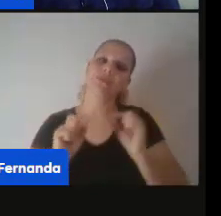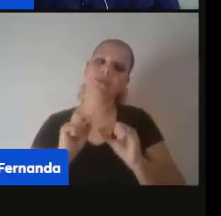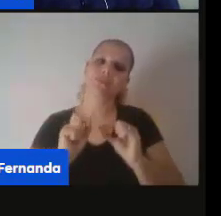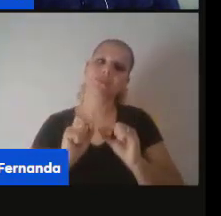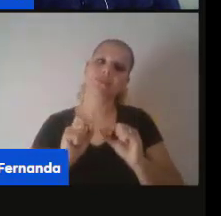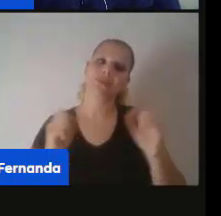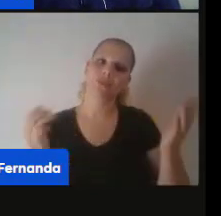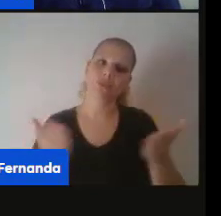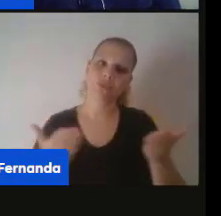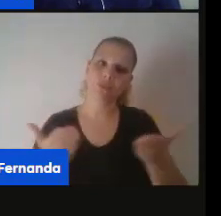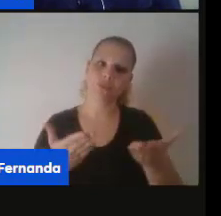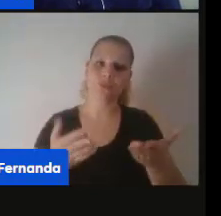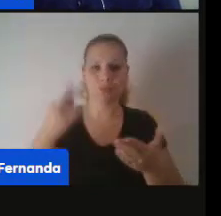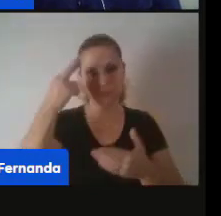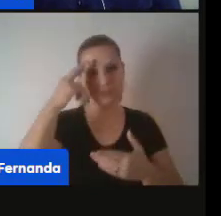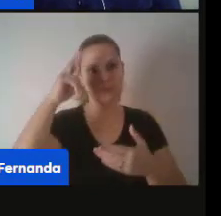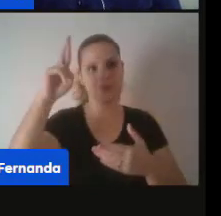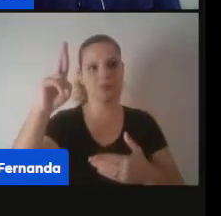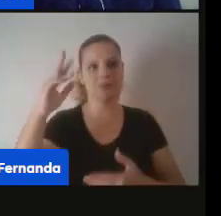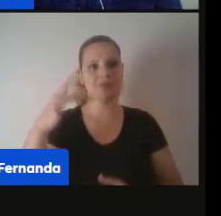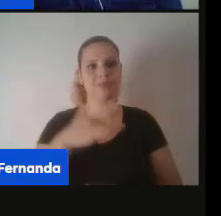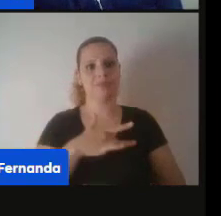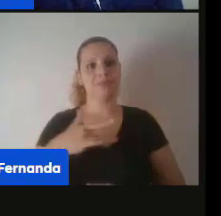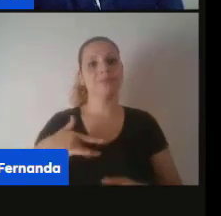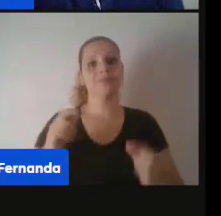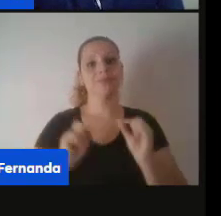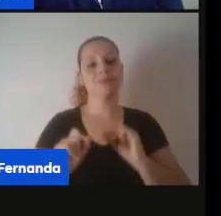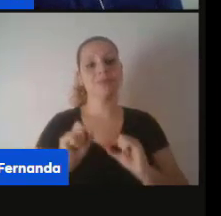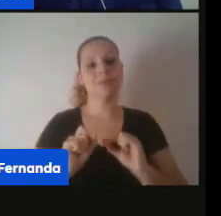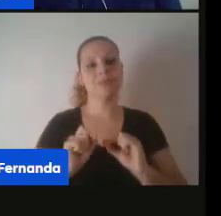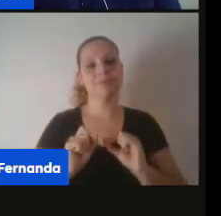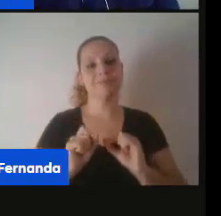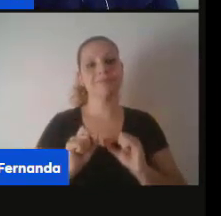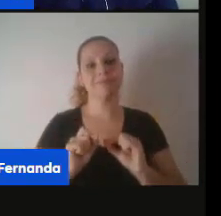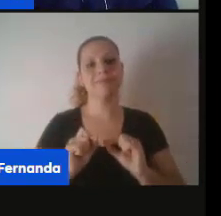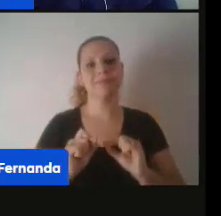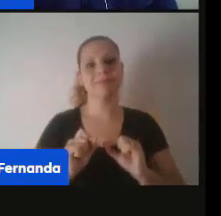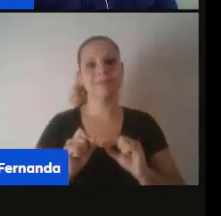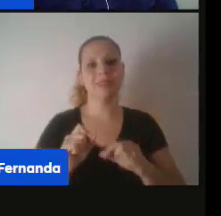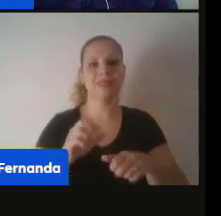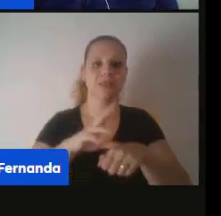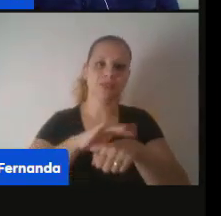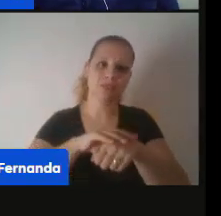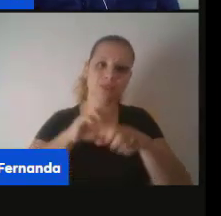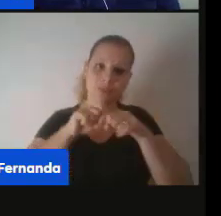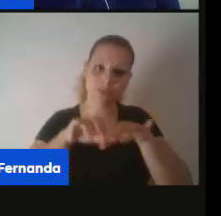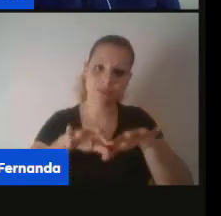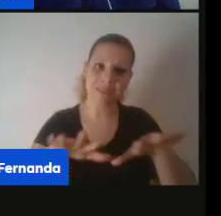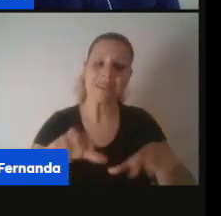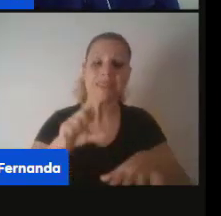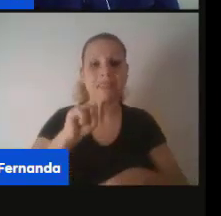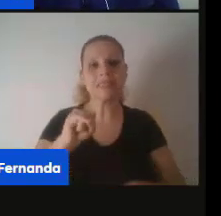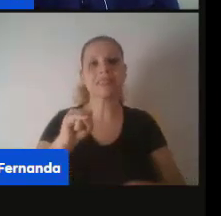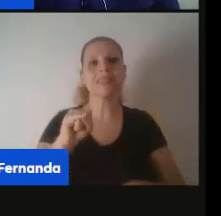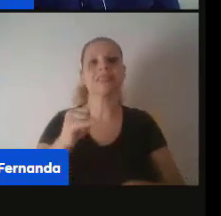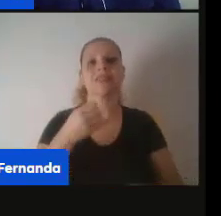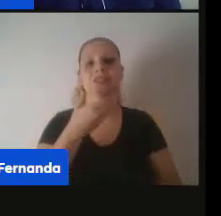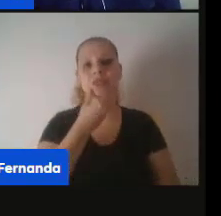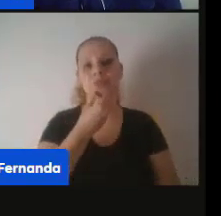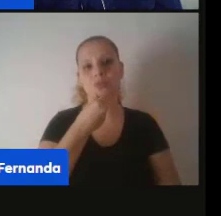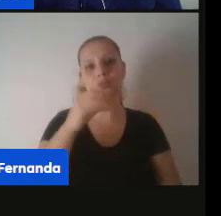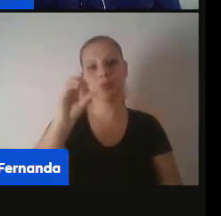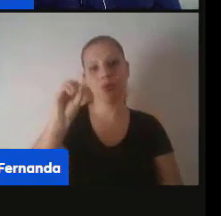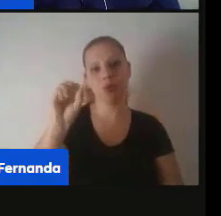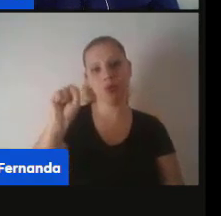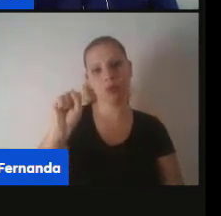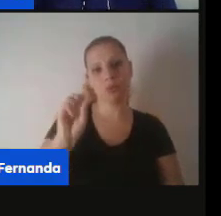autoridades de saúde que talvez nós estivéssemos passando por tantas epidemias se Oswaldo Cruz não tivesse morrido tão novo,